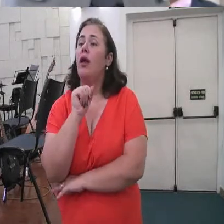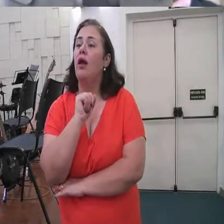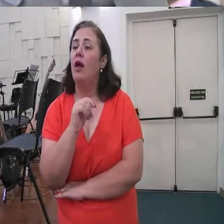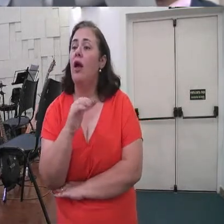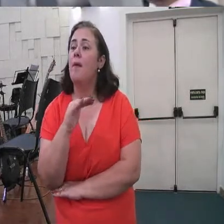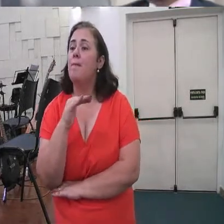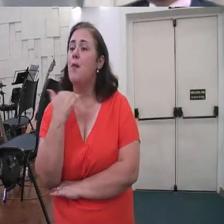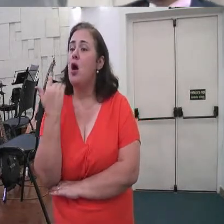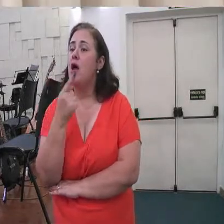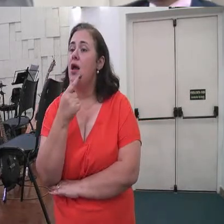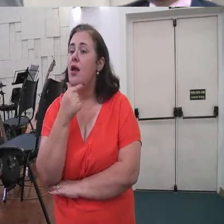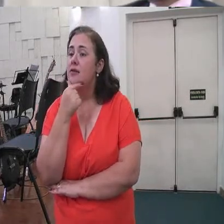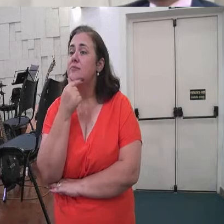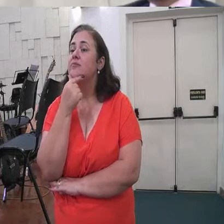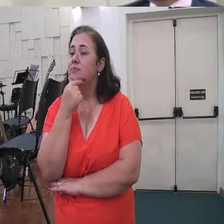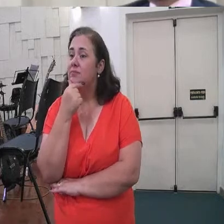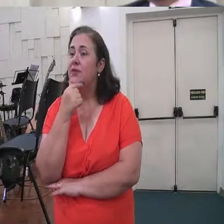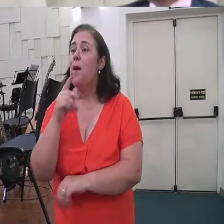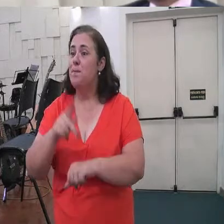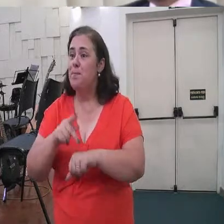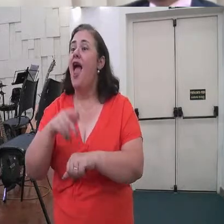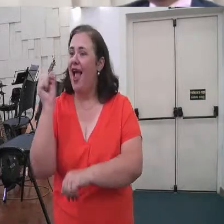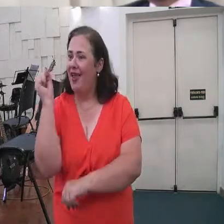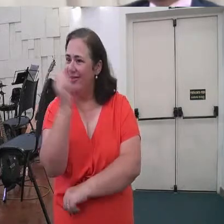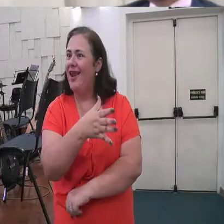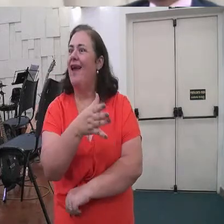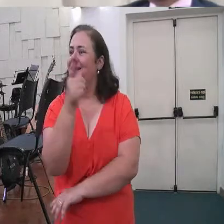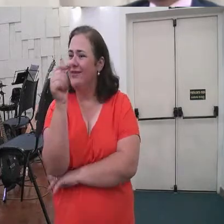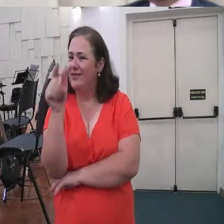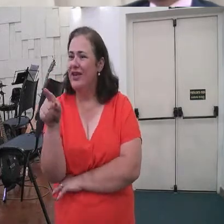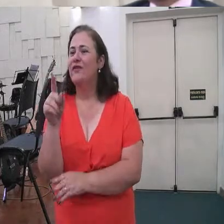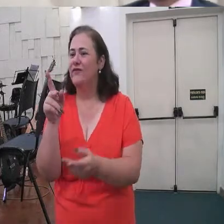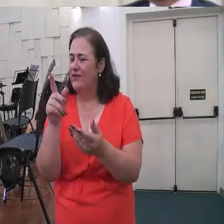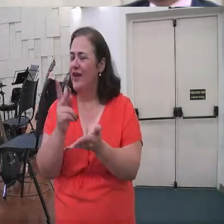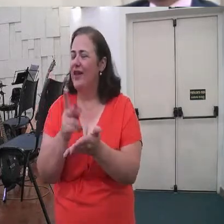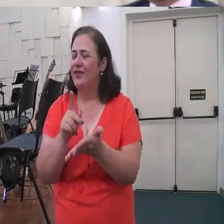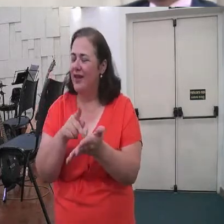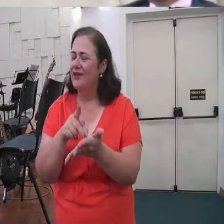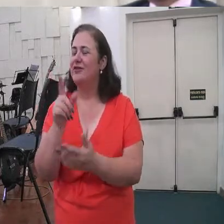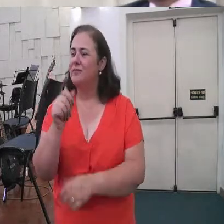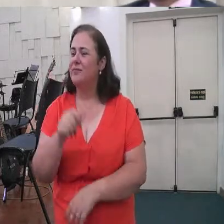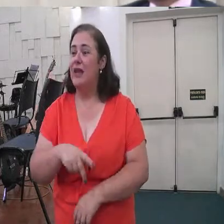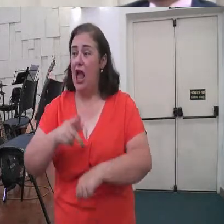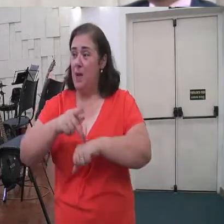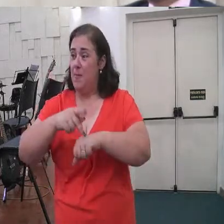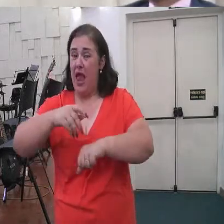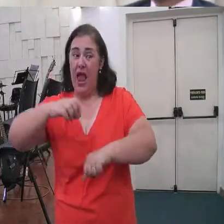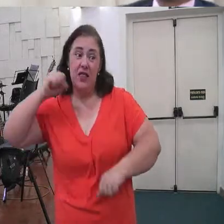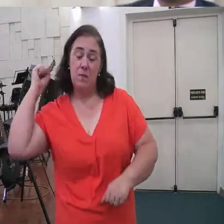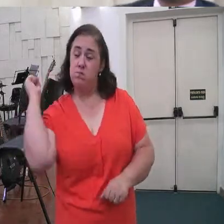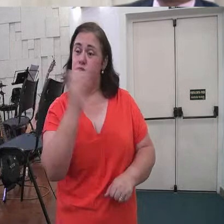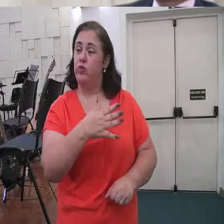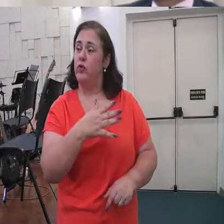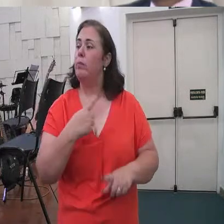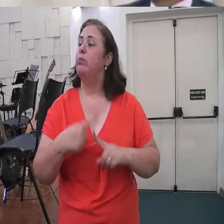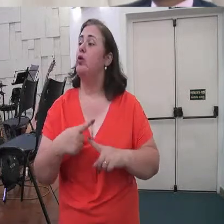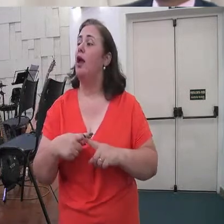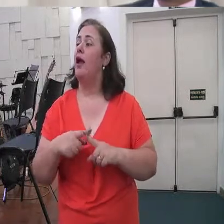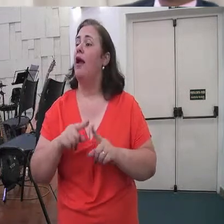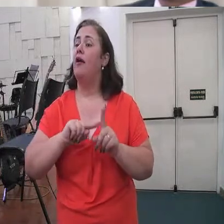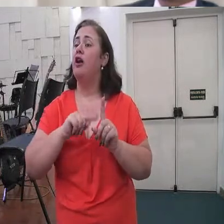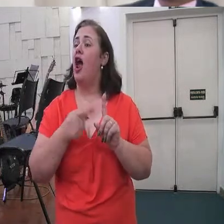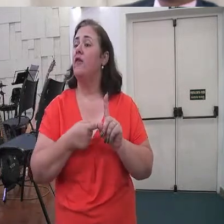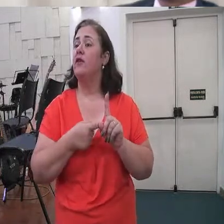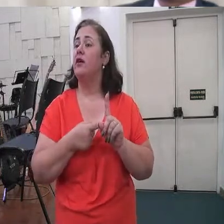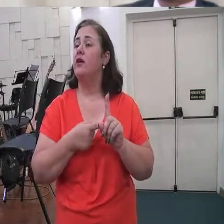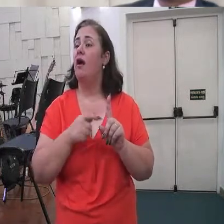Mas ela vai dizer o quê? Eis aqui a serva do Senhor. Cumpra-se em mim a vontade dEle. É a fé